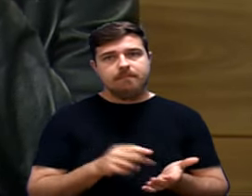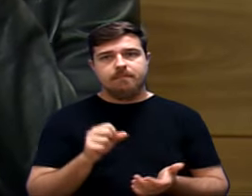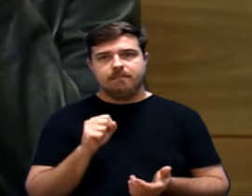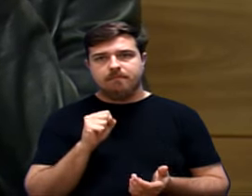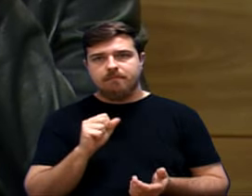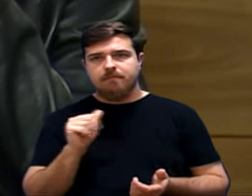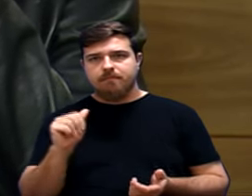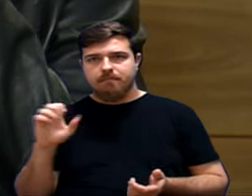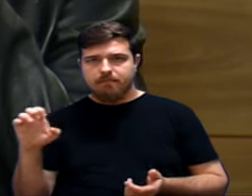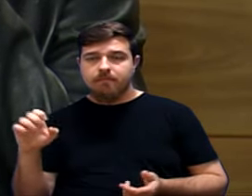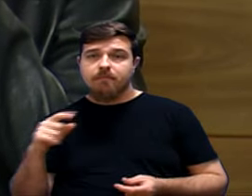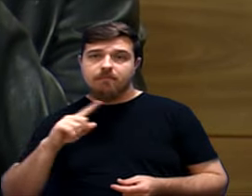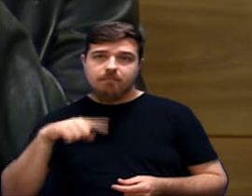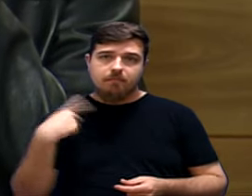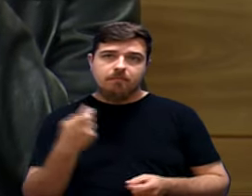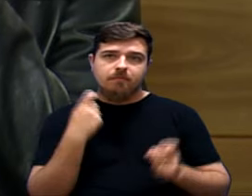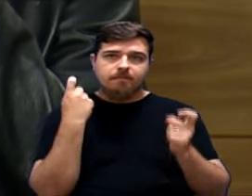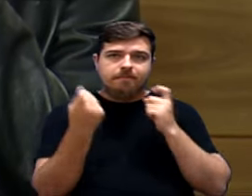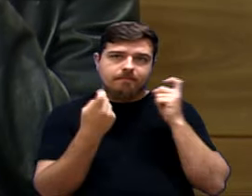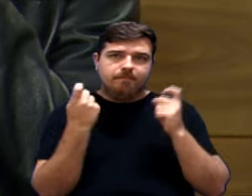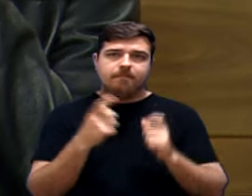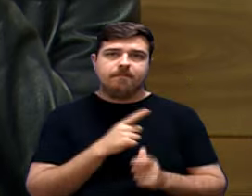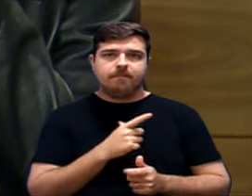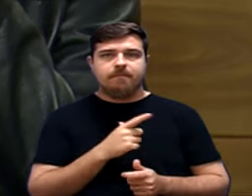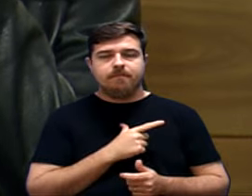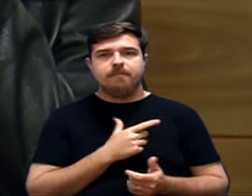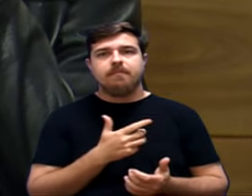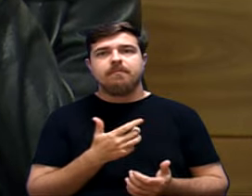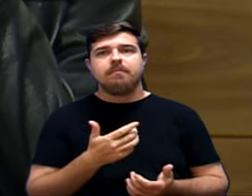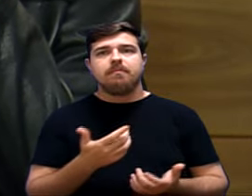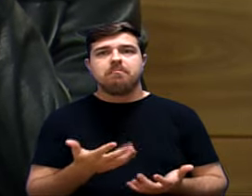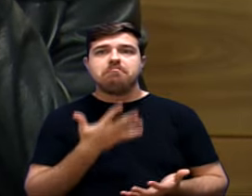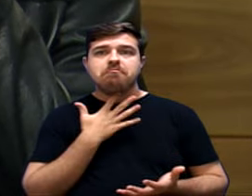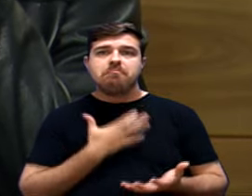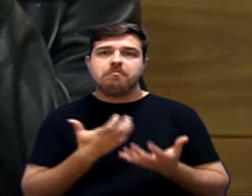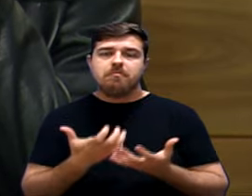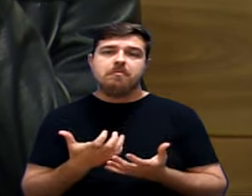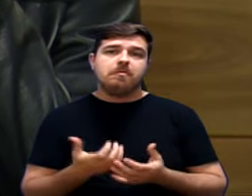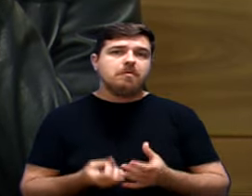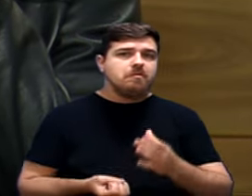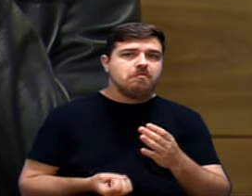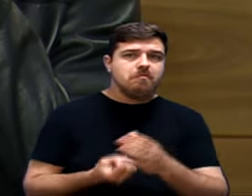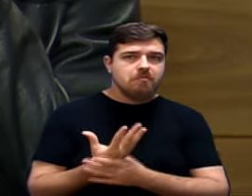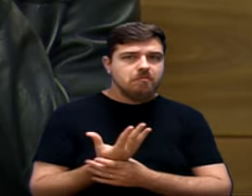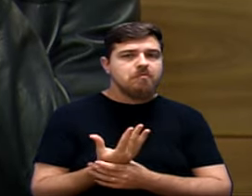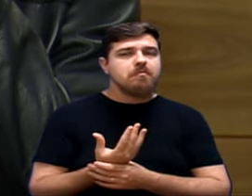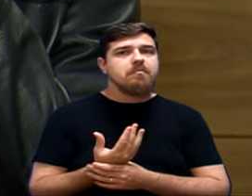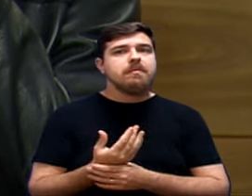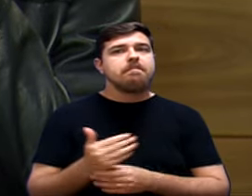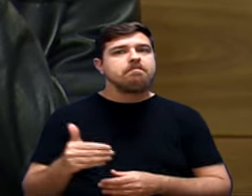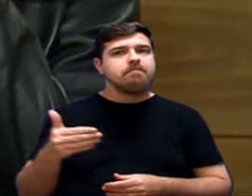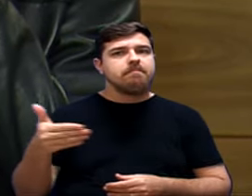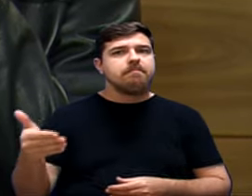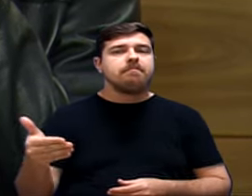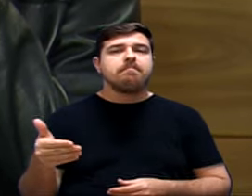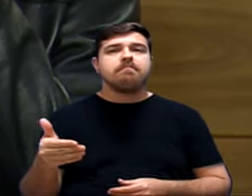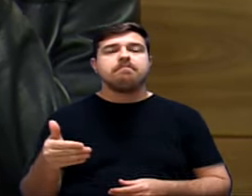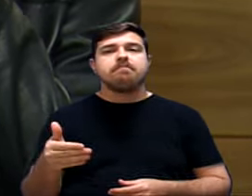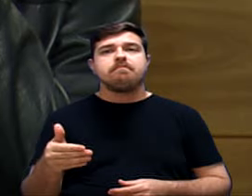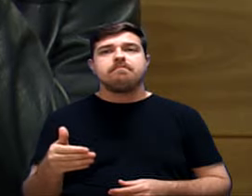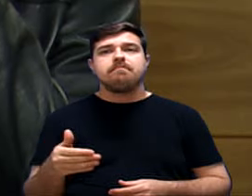a gente tá preocupado com isso A ideia é fazer um novo emissário que desce lá do leite